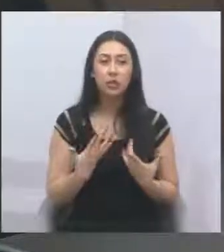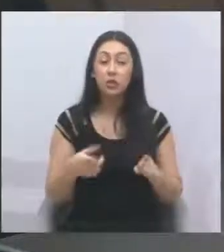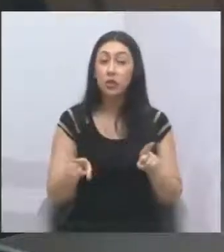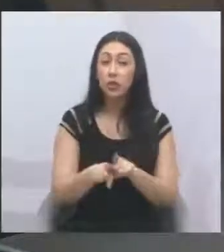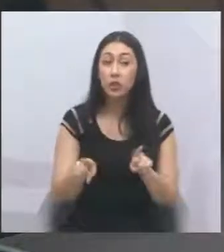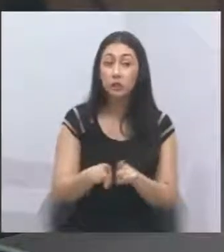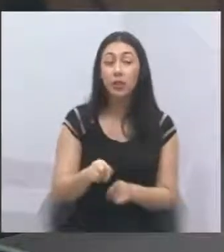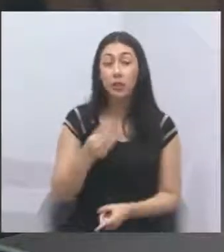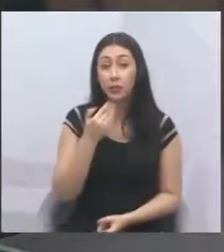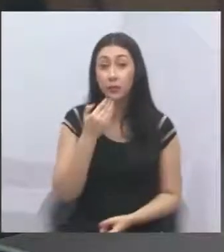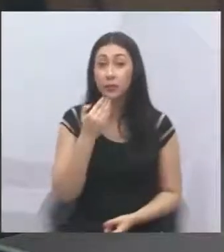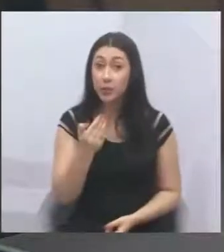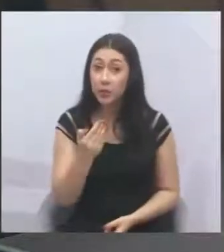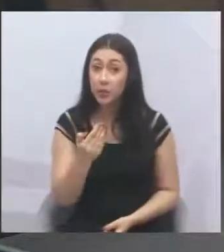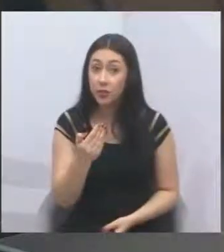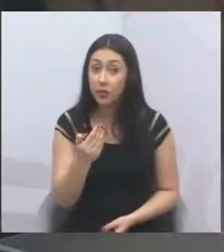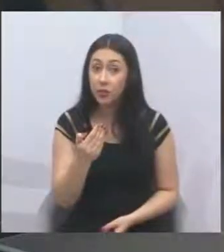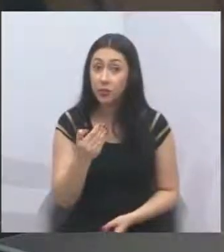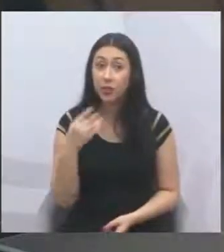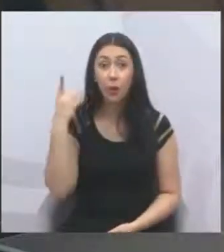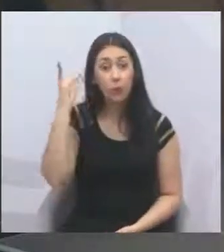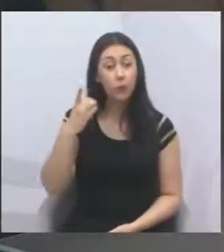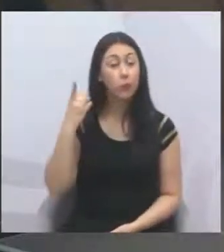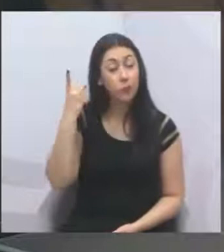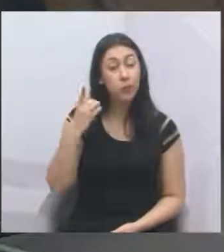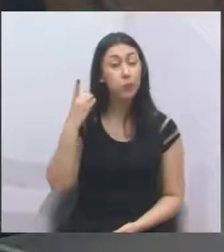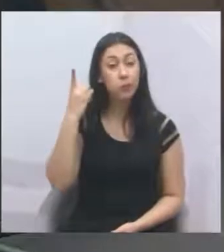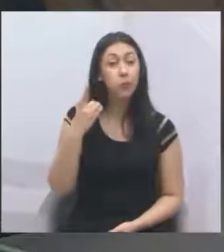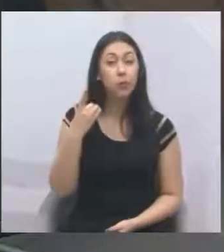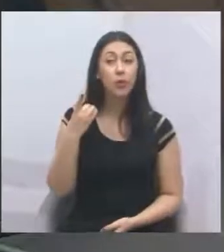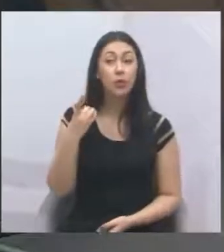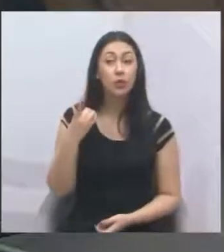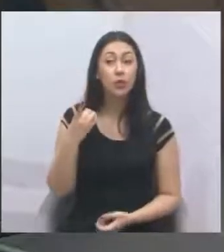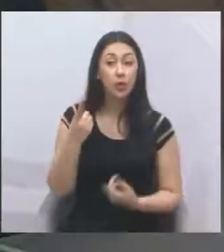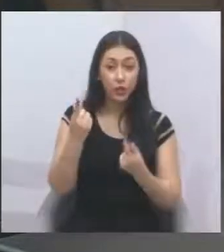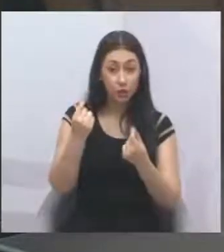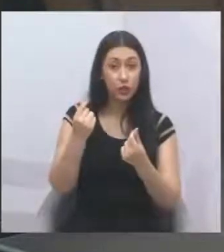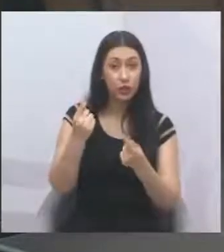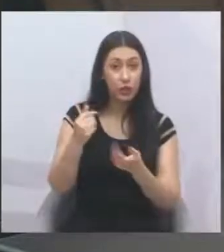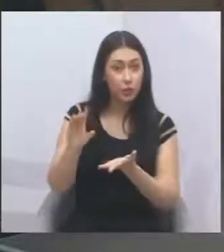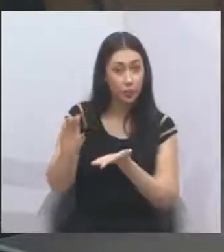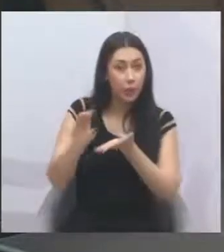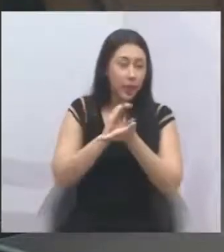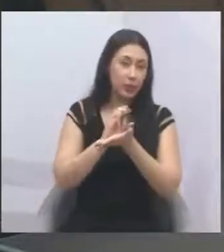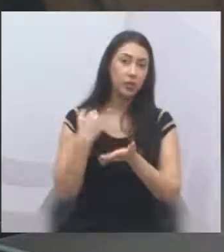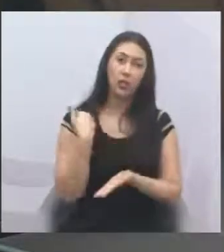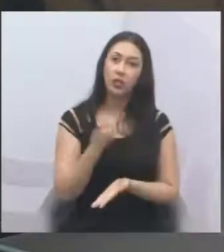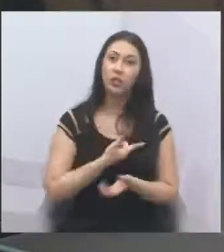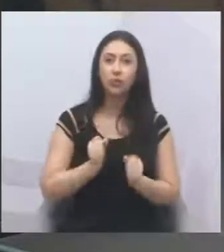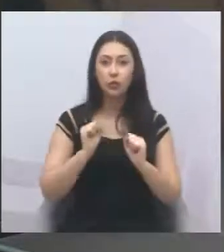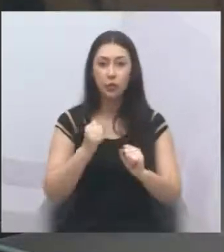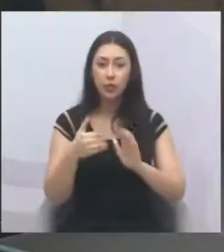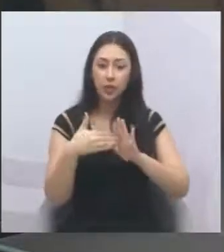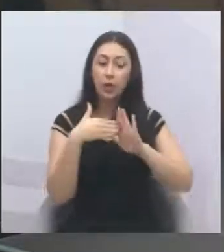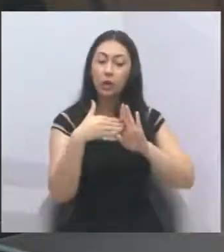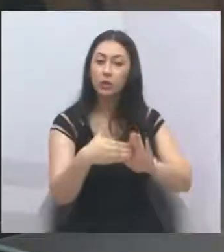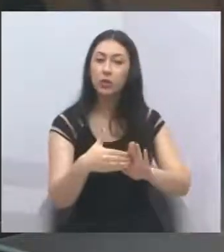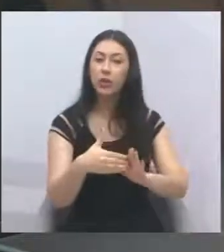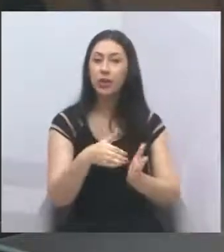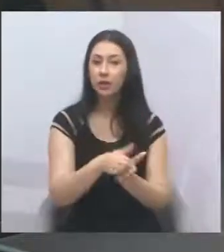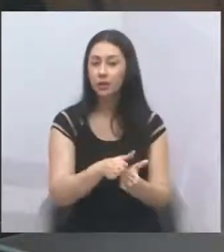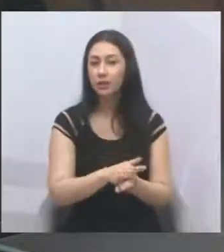também pedindo também aos nossos deputados que nos mande as emendas para que a gente ajude o nosso município,